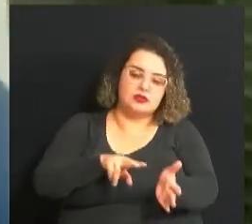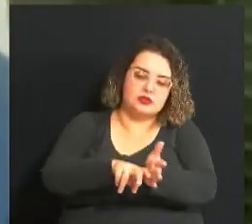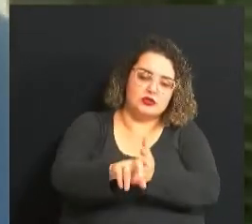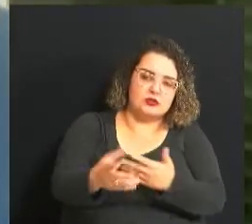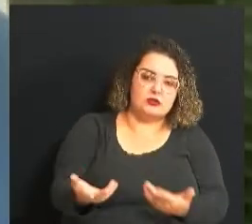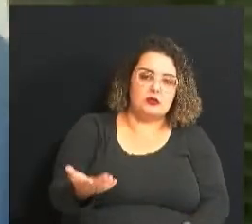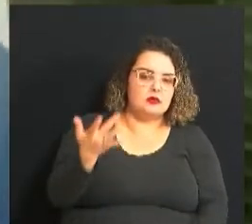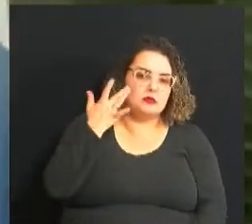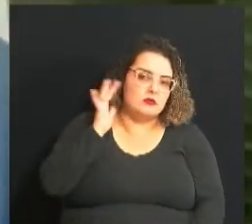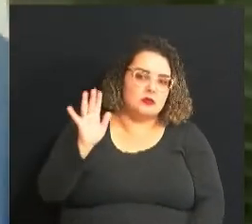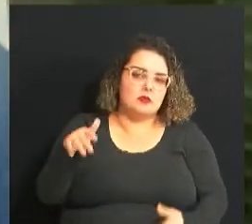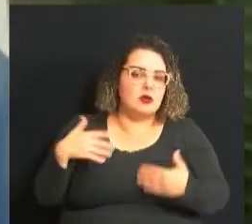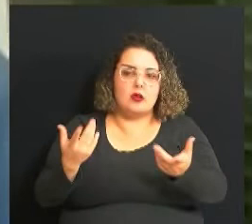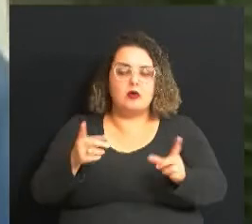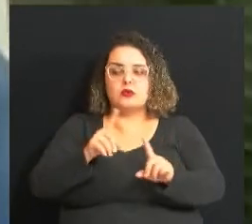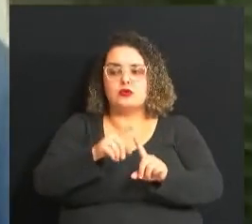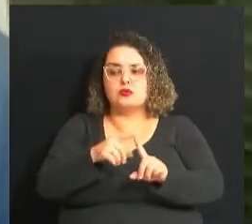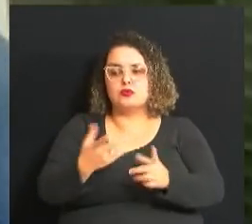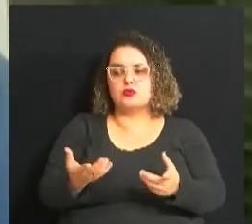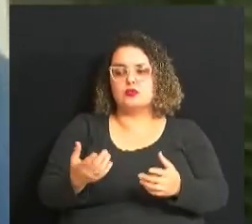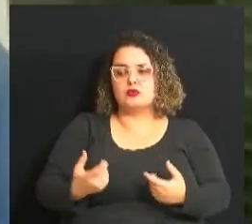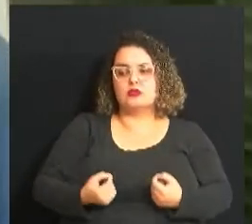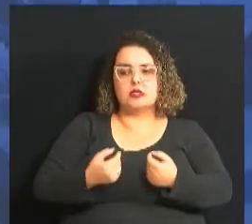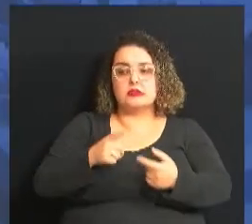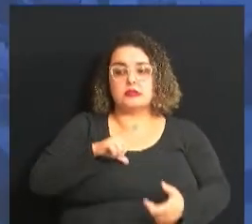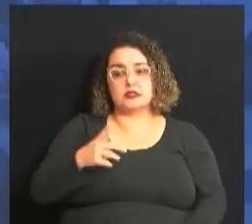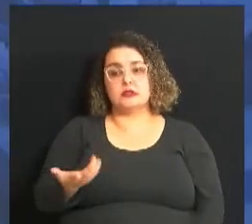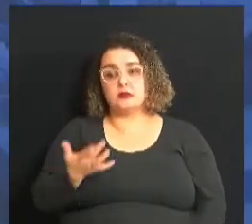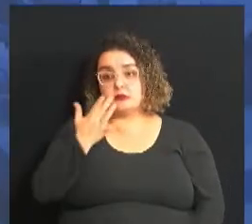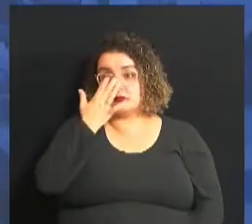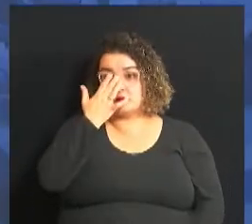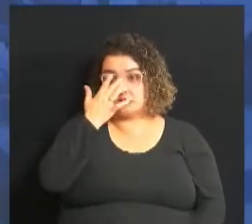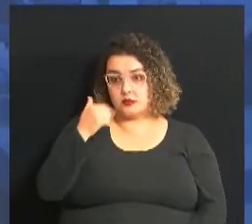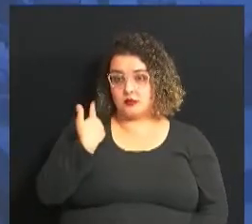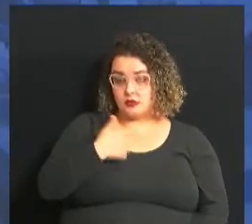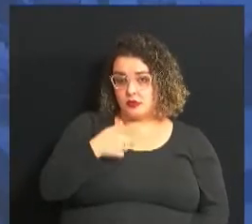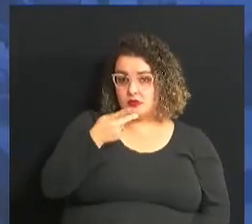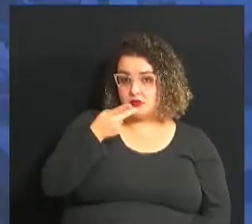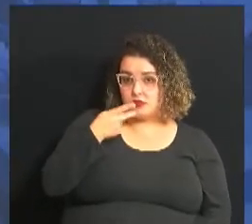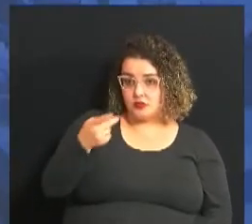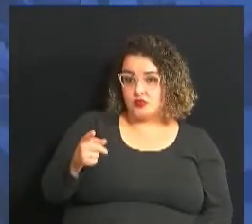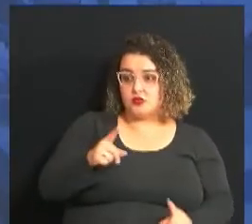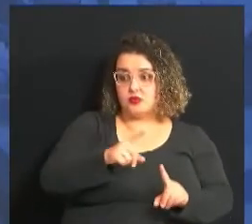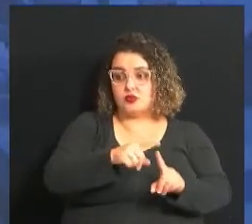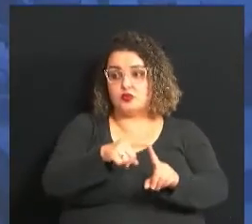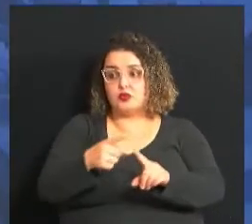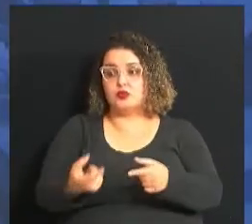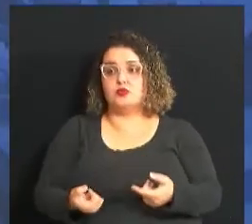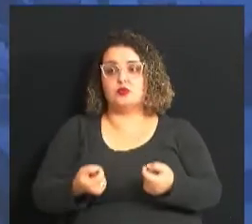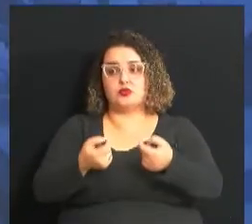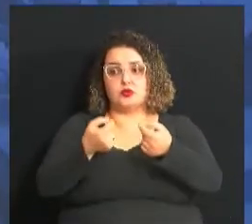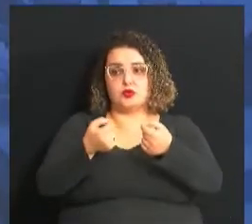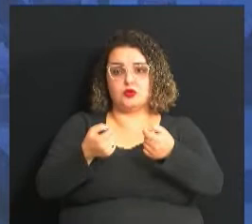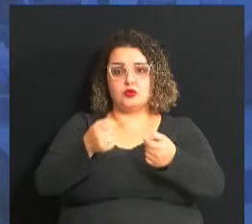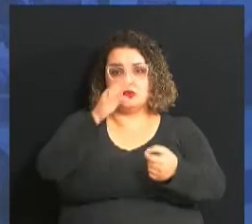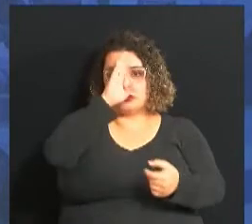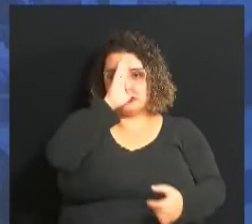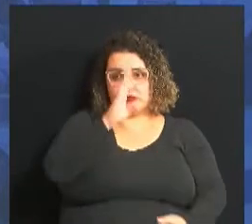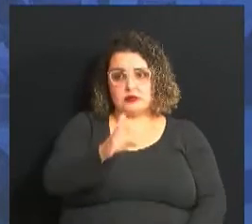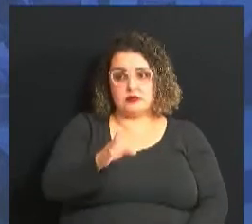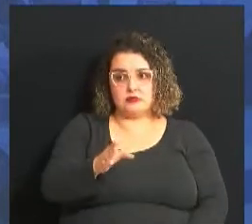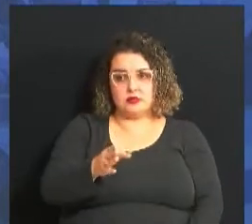de câncer que ele tem. Entendeu? A gente está aí falando dos tipos de câncer, né? Que os principais que afetam os